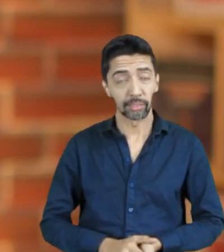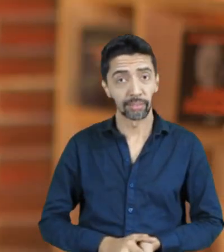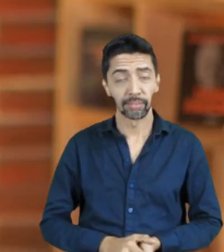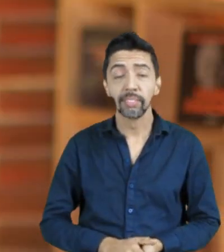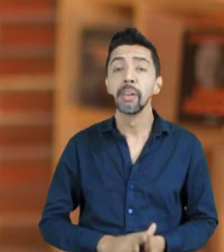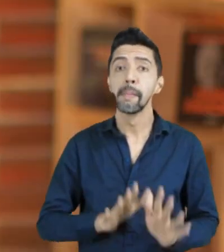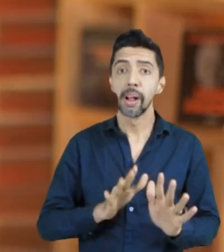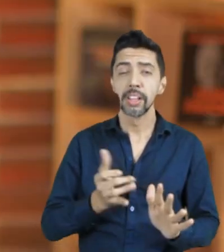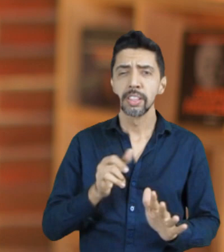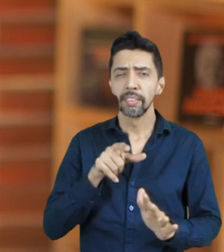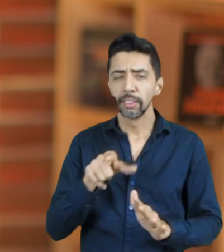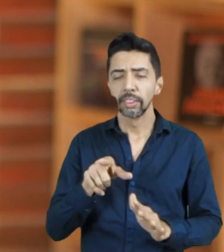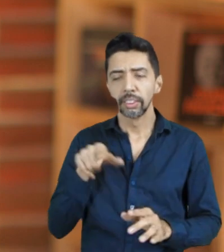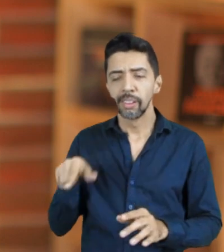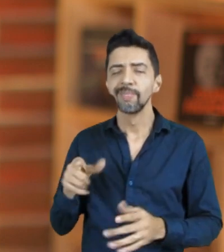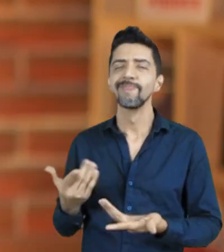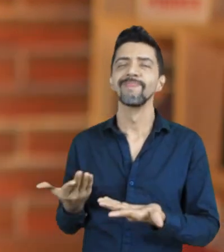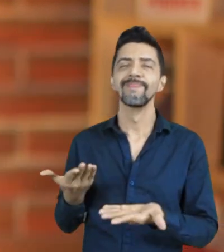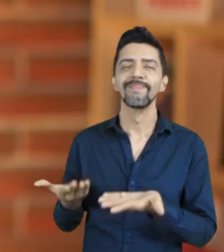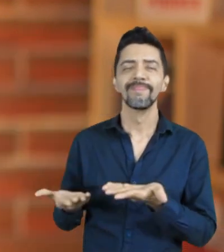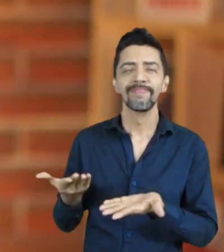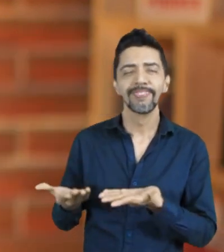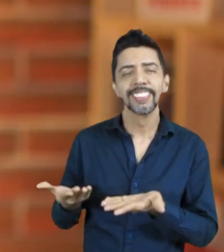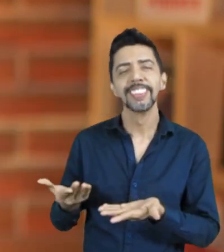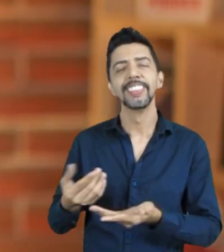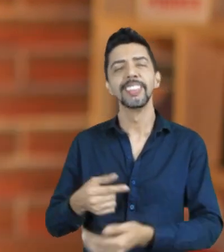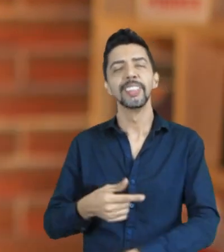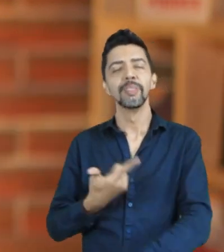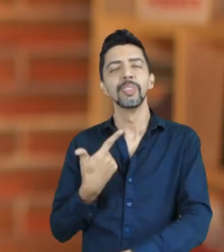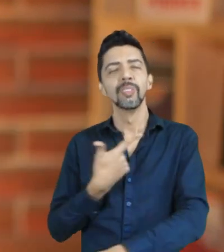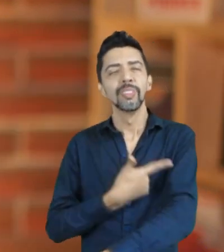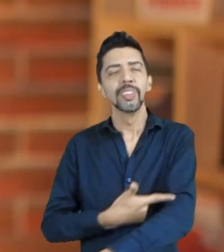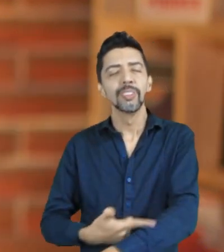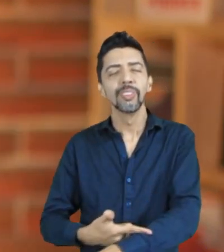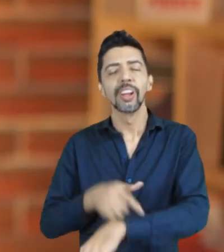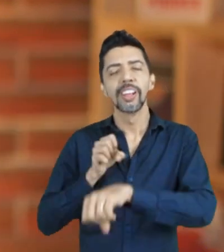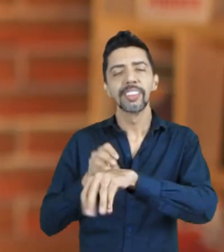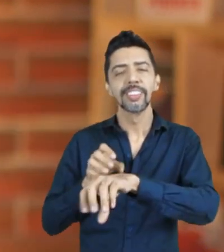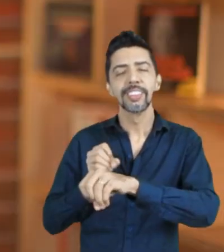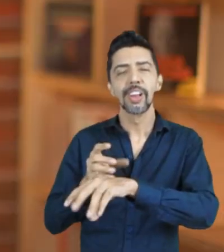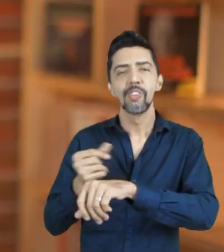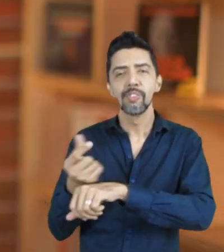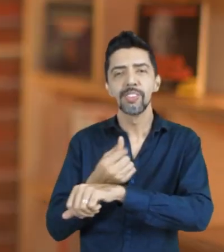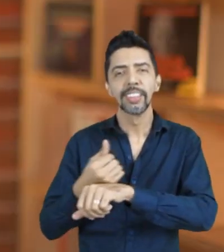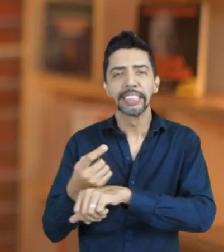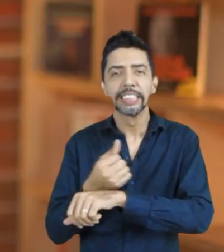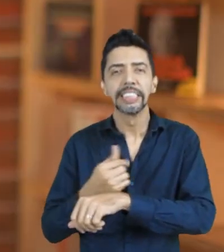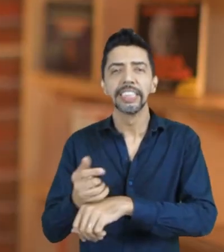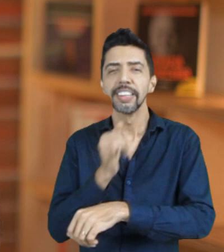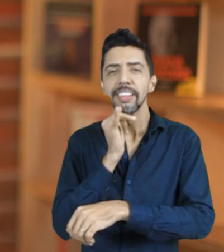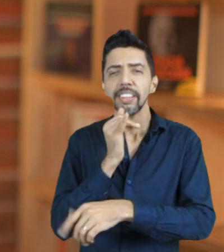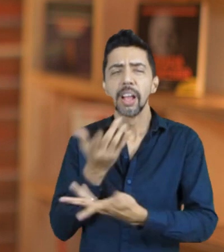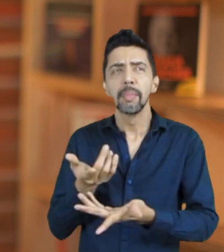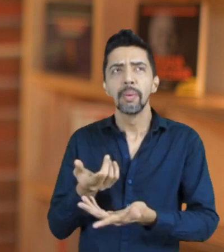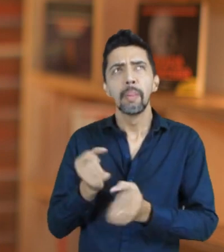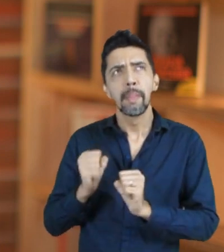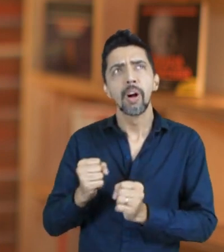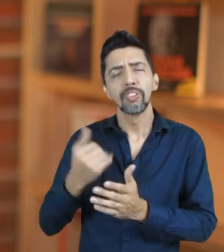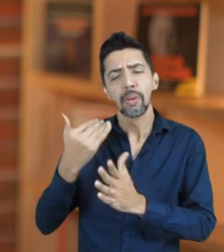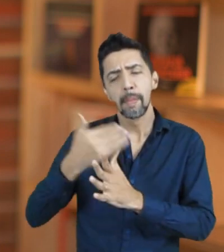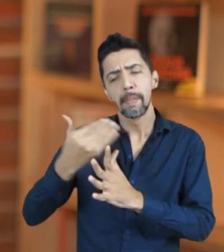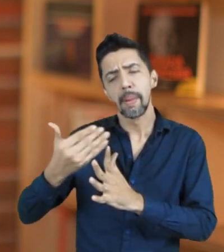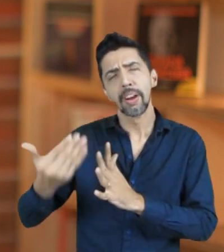financeiramente mas quando ela tem o domínio quando ela está educada financeiramente uau porque não parcelar em 10